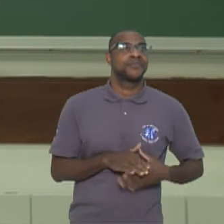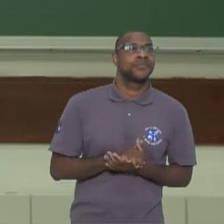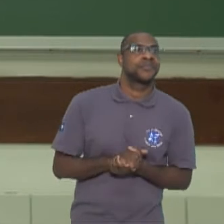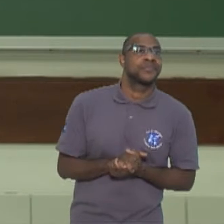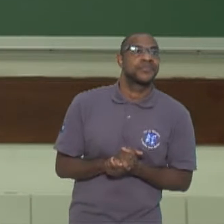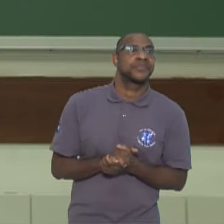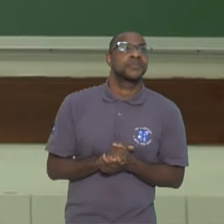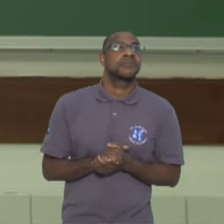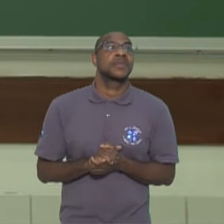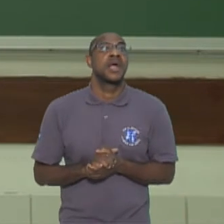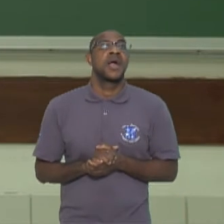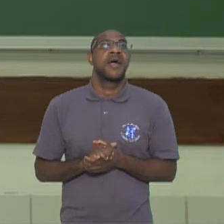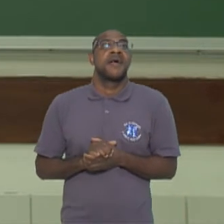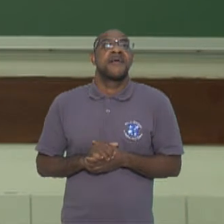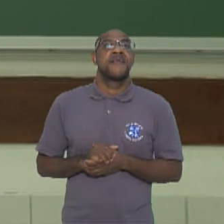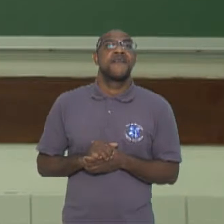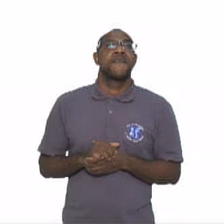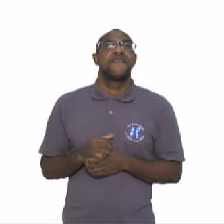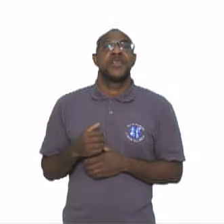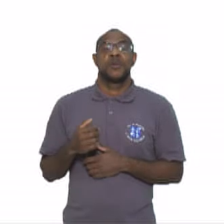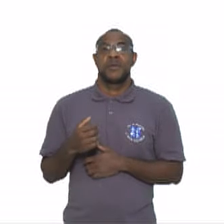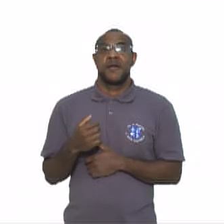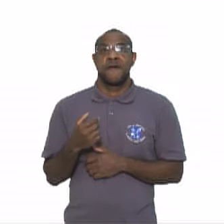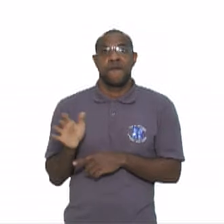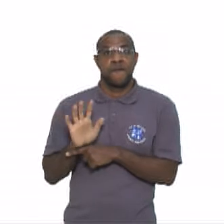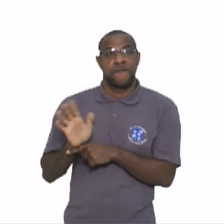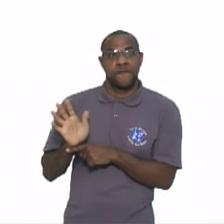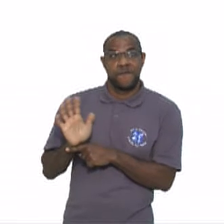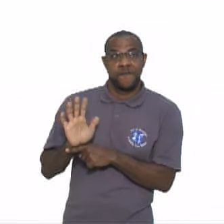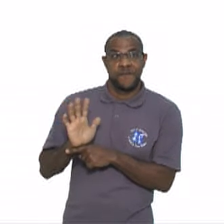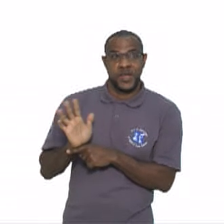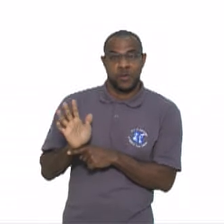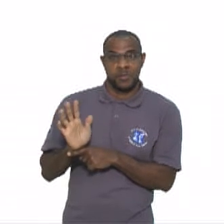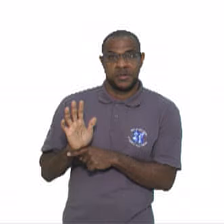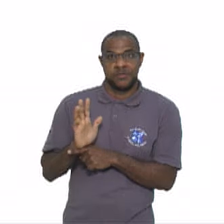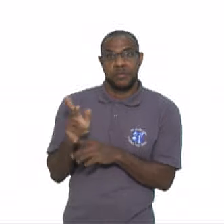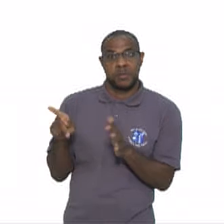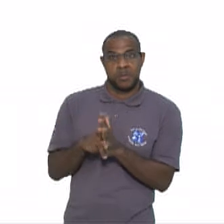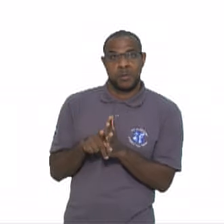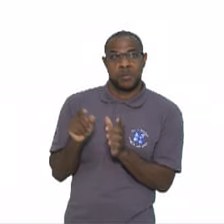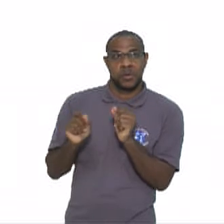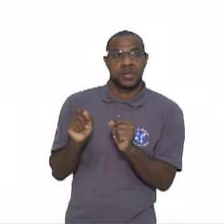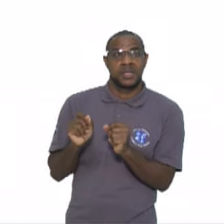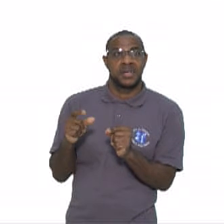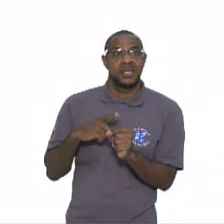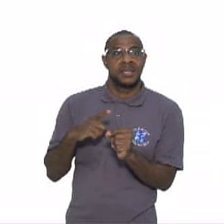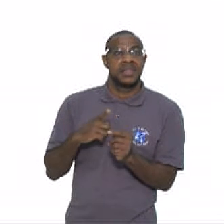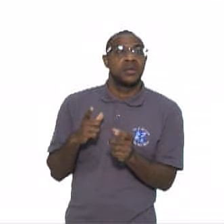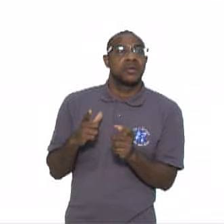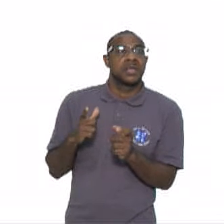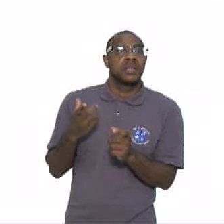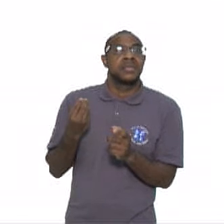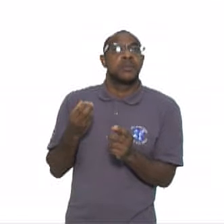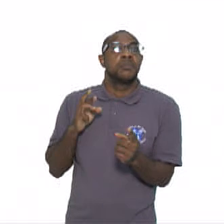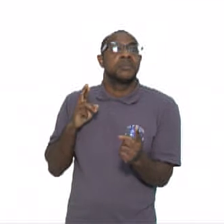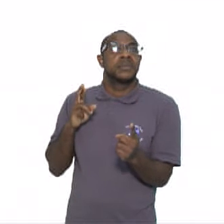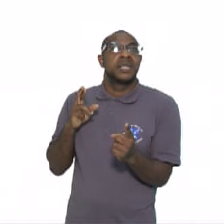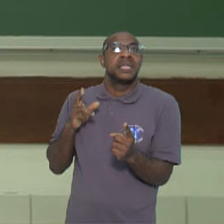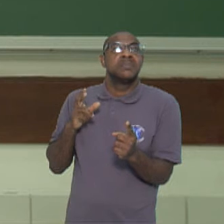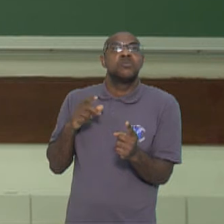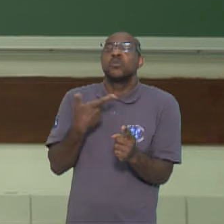Filmes independentes possuem pouca ou nenhuma inferência de grandes estúdios. Então,